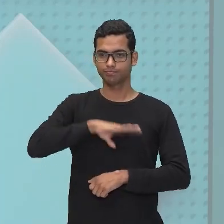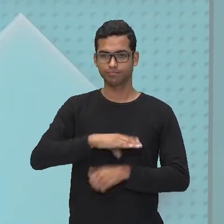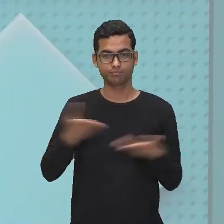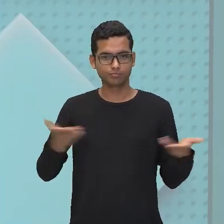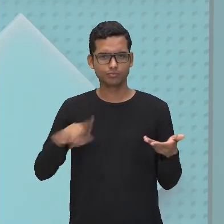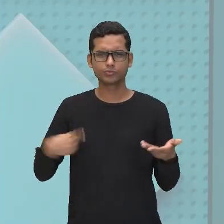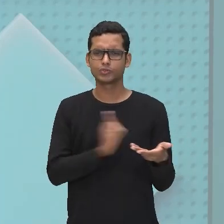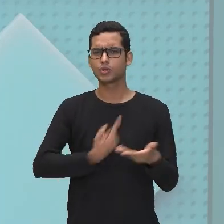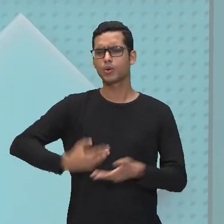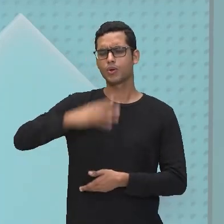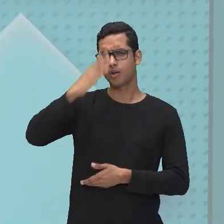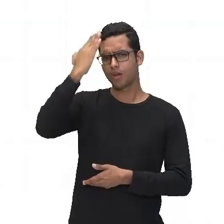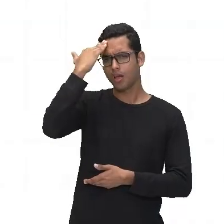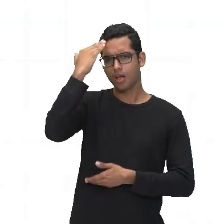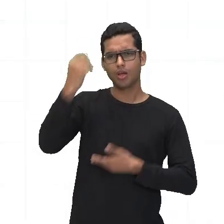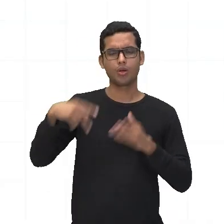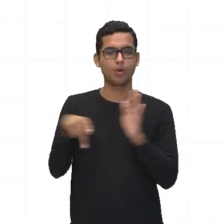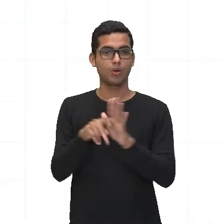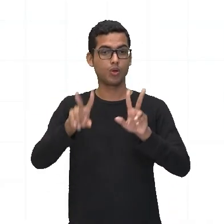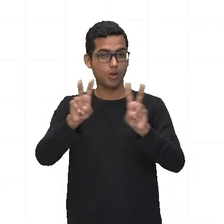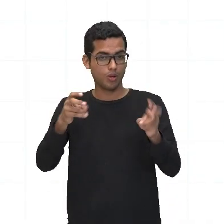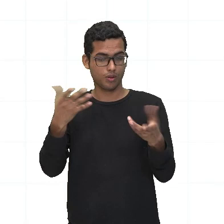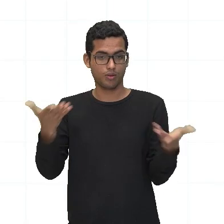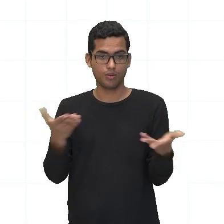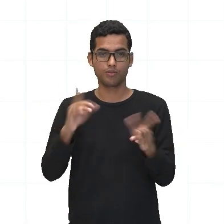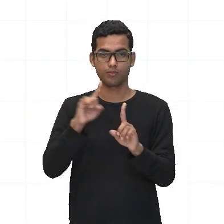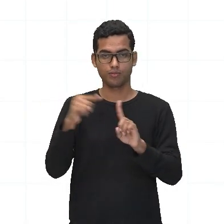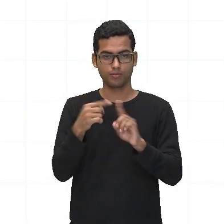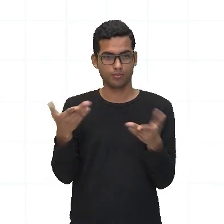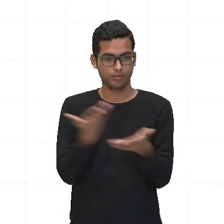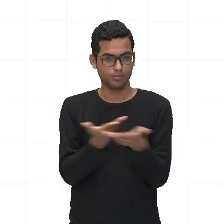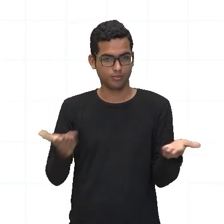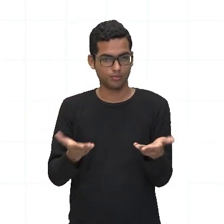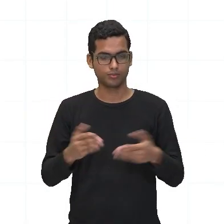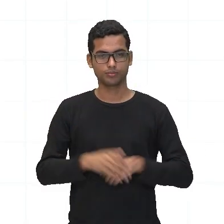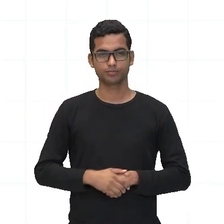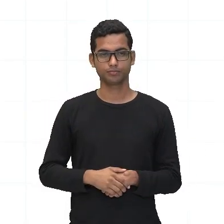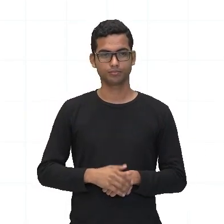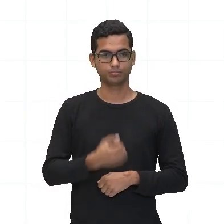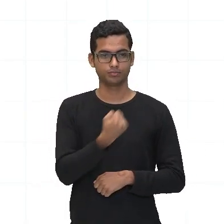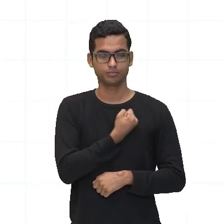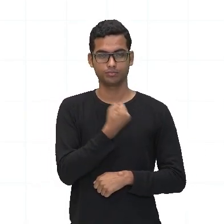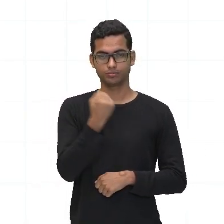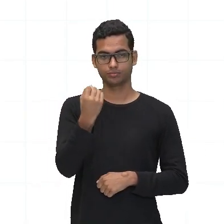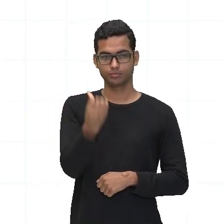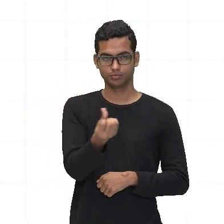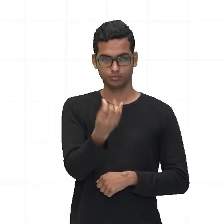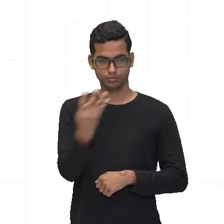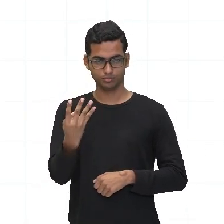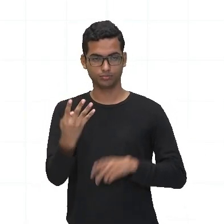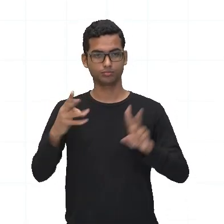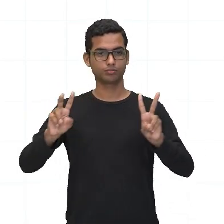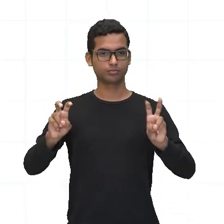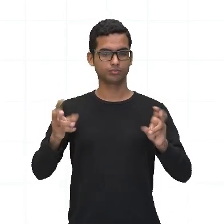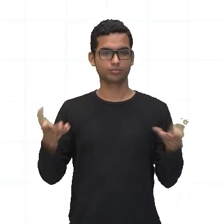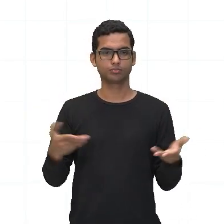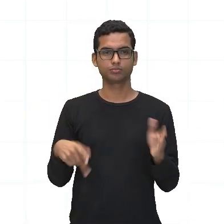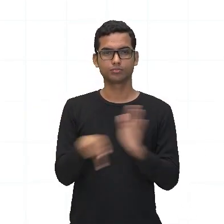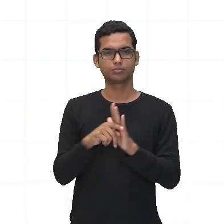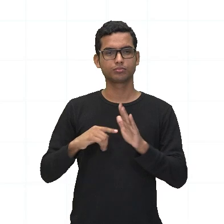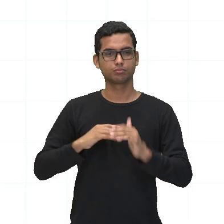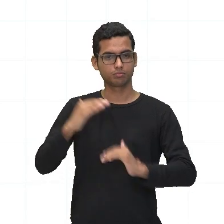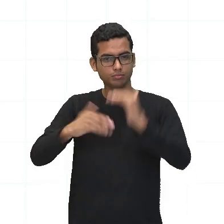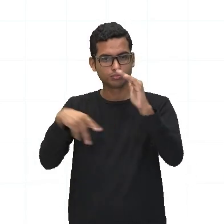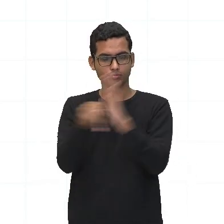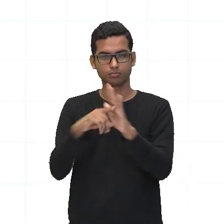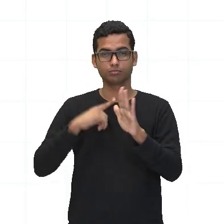vamos conhecer o objeto de conhecimento da nossa aula. A aula 64 tem como objeto de conhecimento